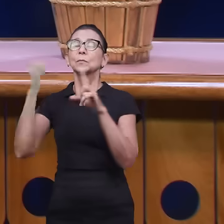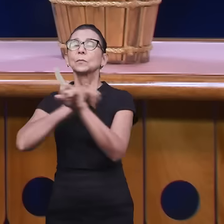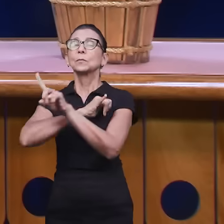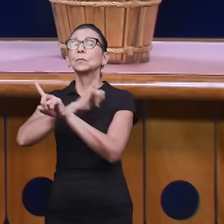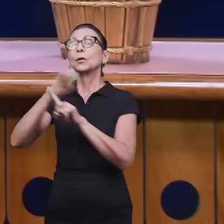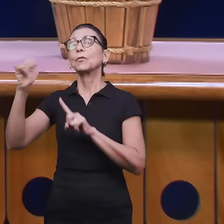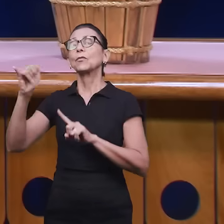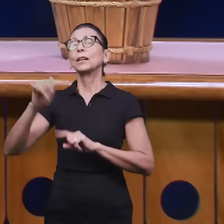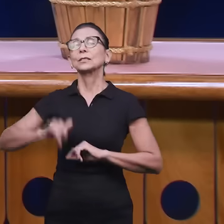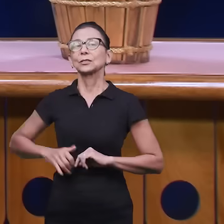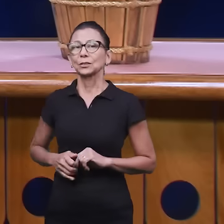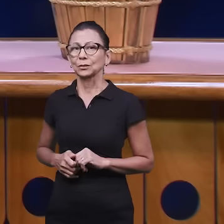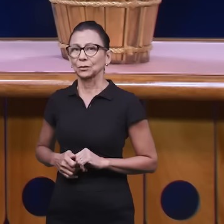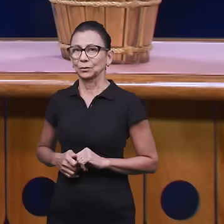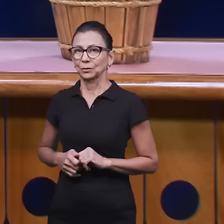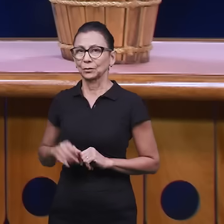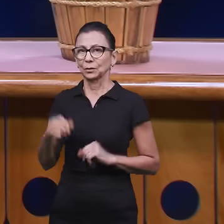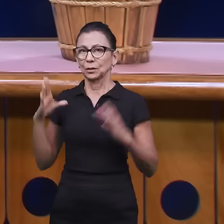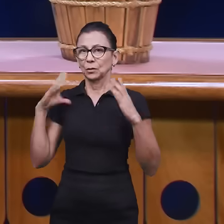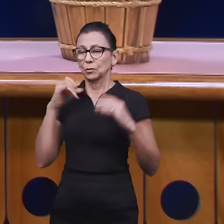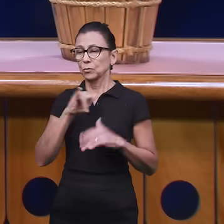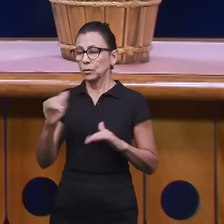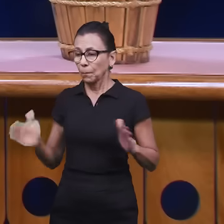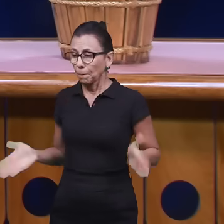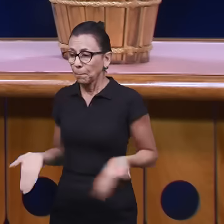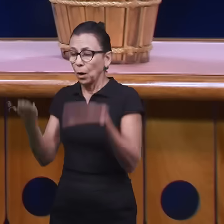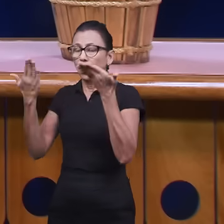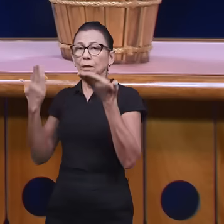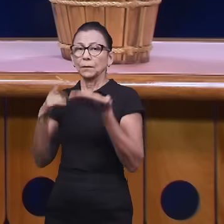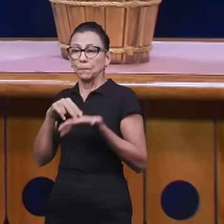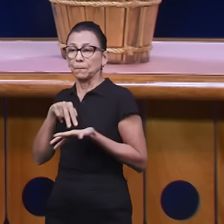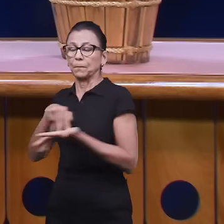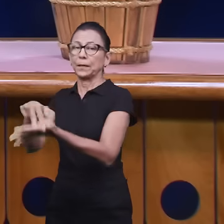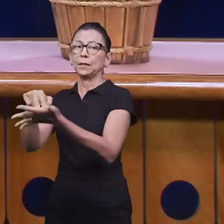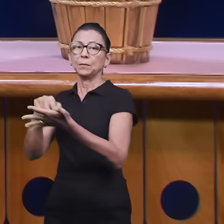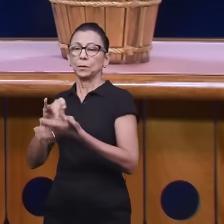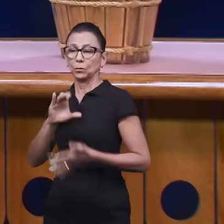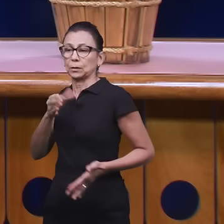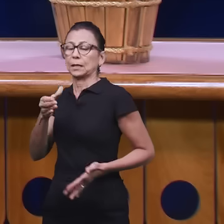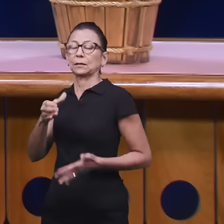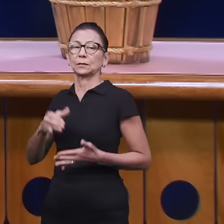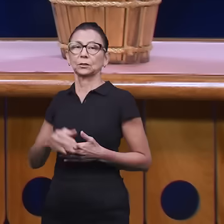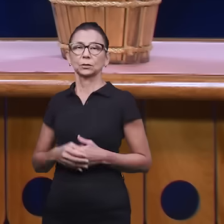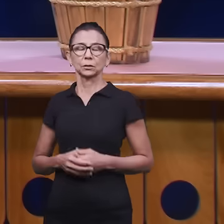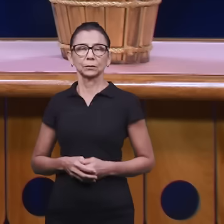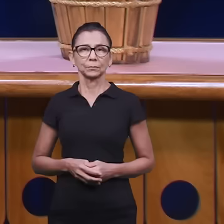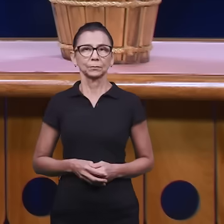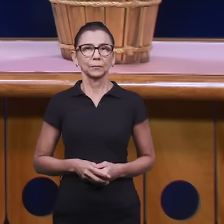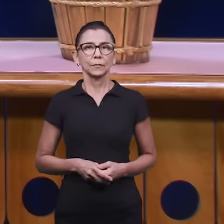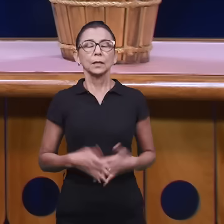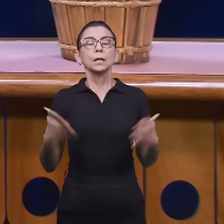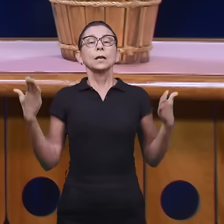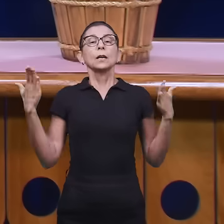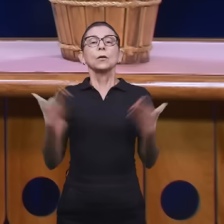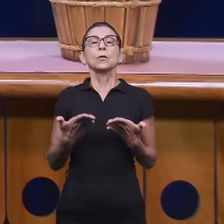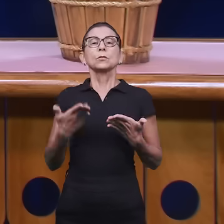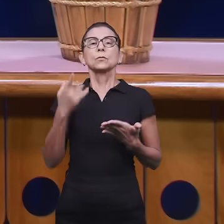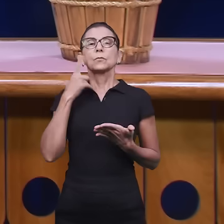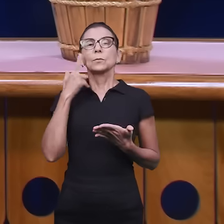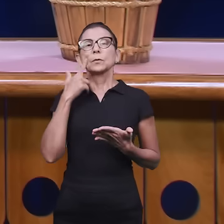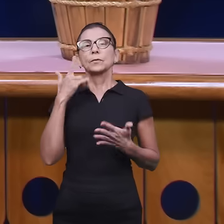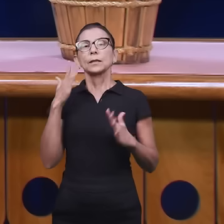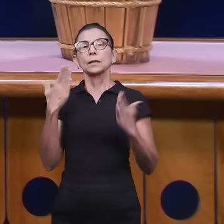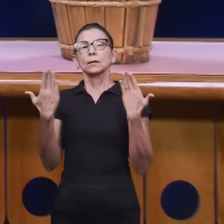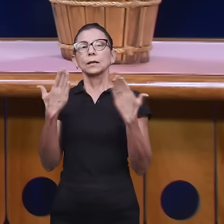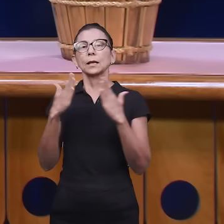o profético. Vai nessa tua força. A igreja nessa hora, ela é vitoriosa. De que forma ela é